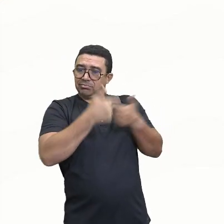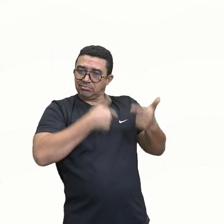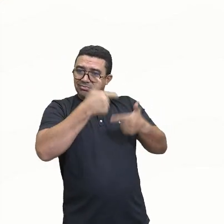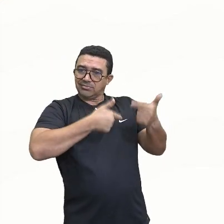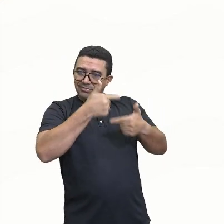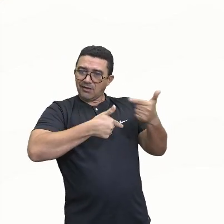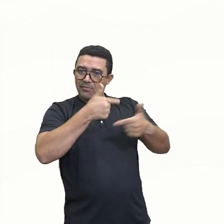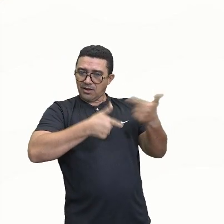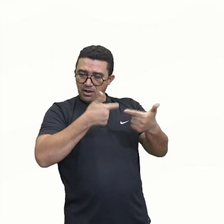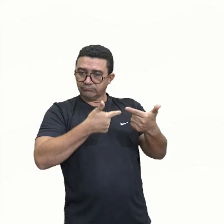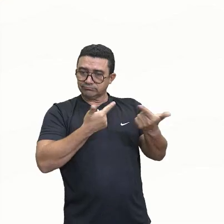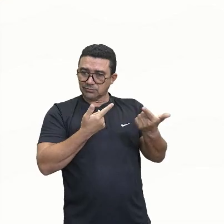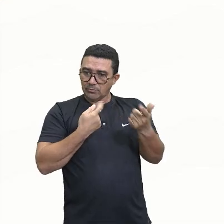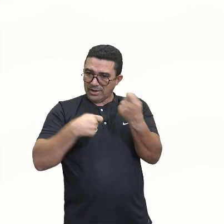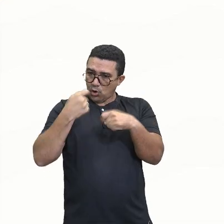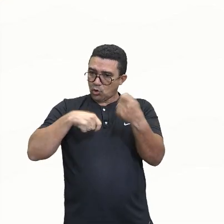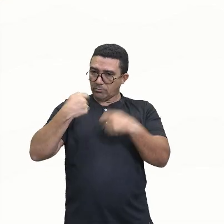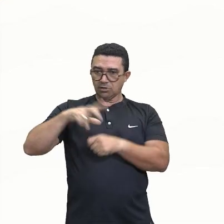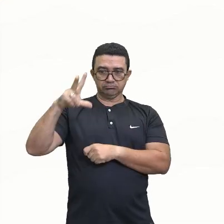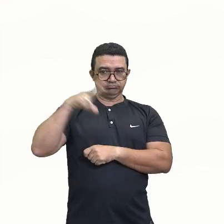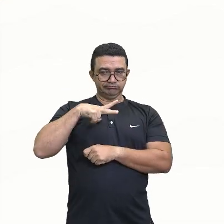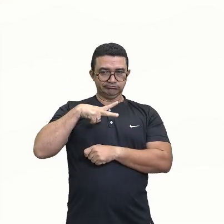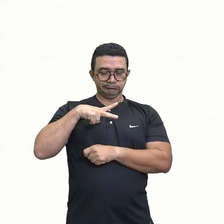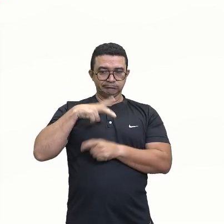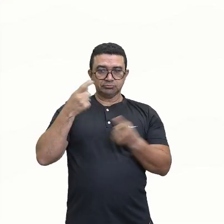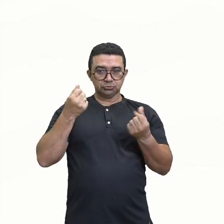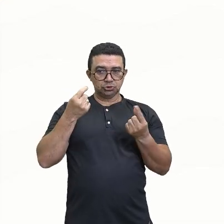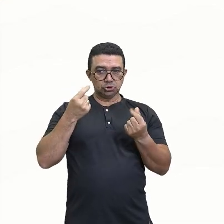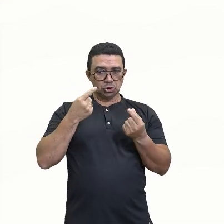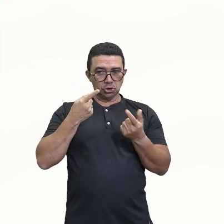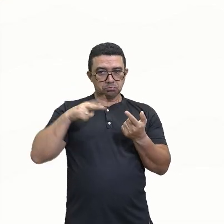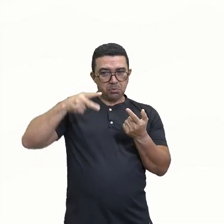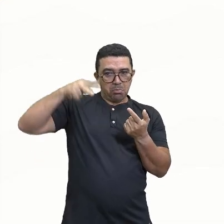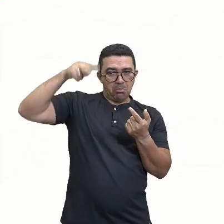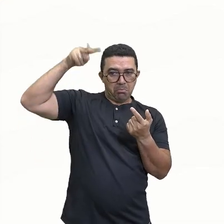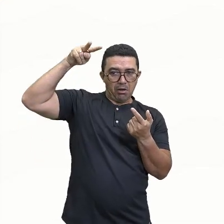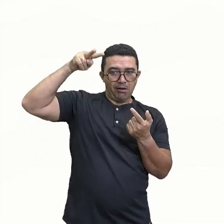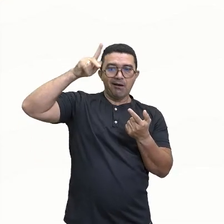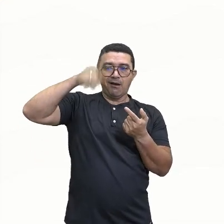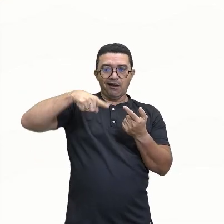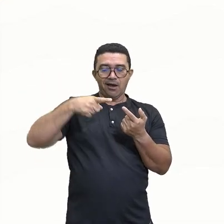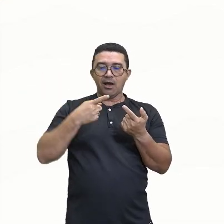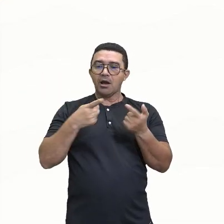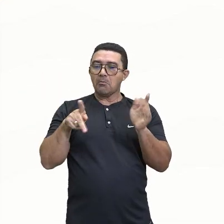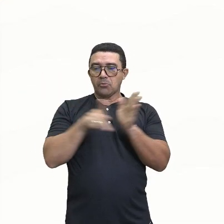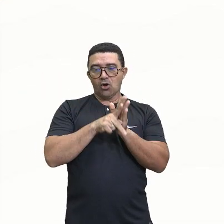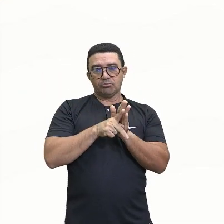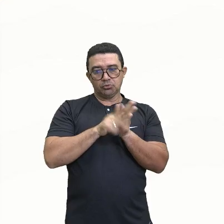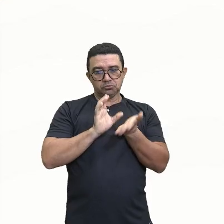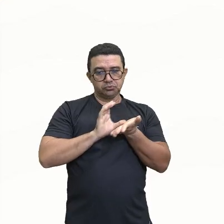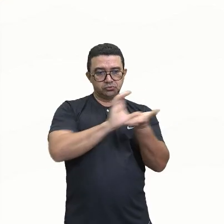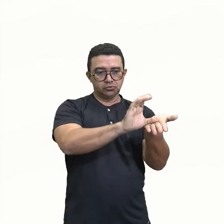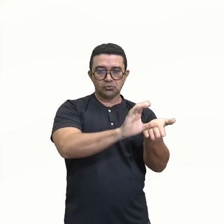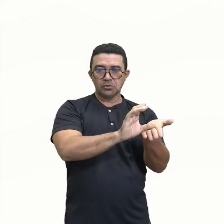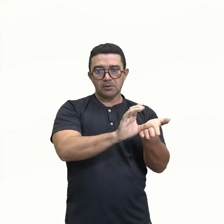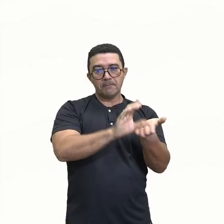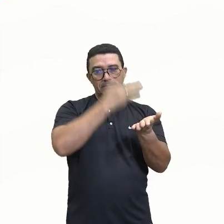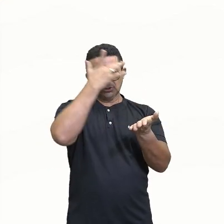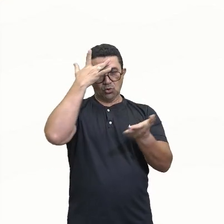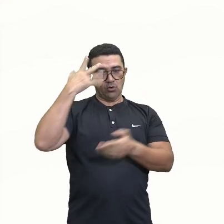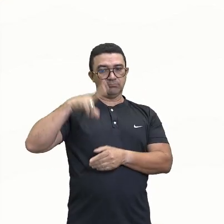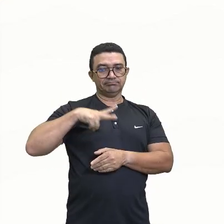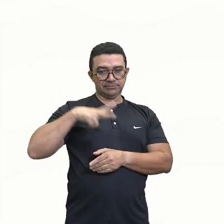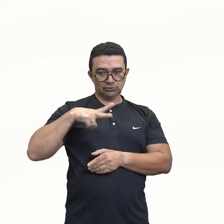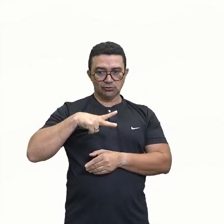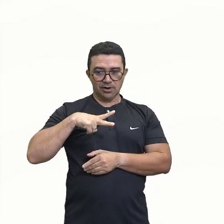economia privatizada, onde o lucro de uma fábrica, de uma empresa em geral, vai para o bolso de uma única pessoa, não vai para o governo, né? Enquanto que